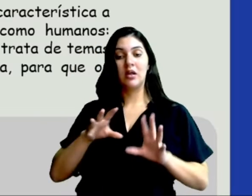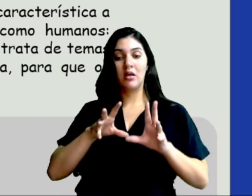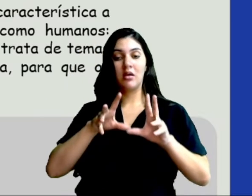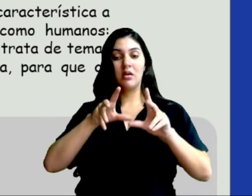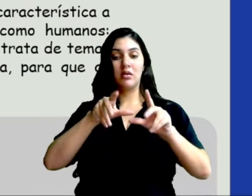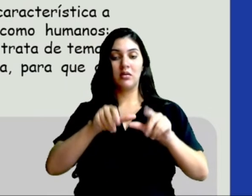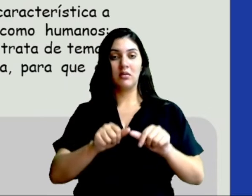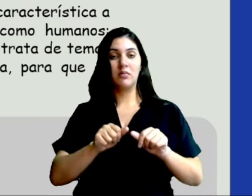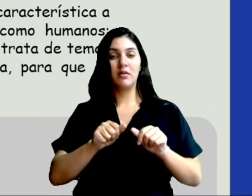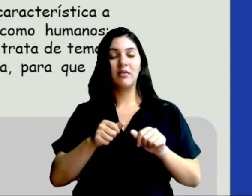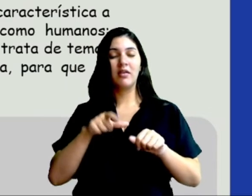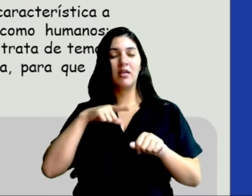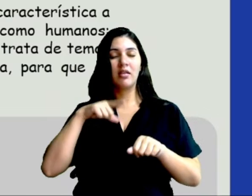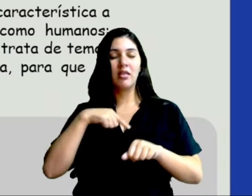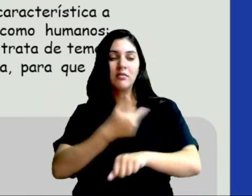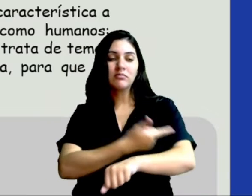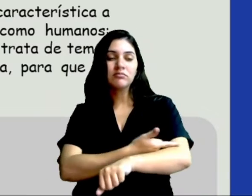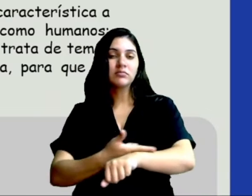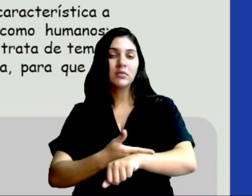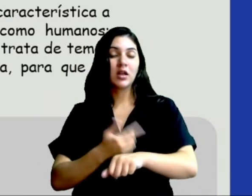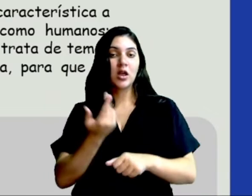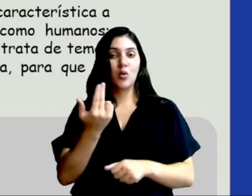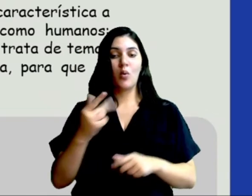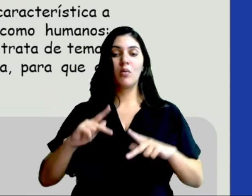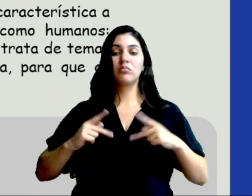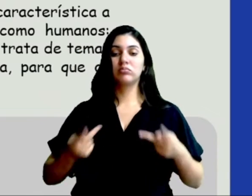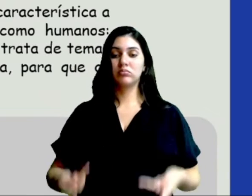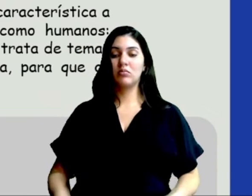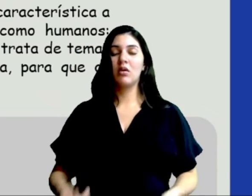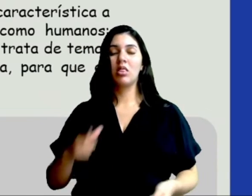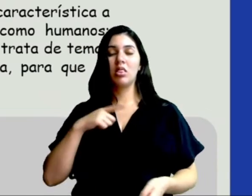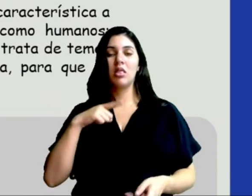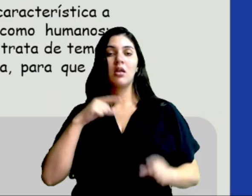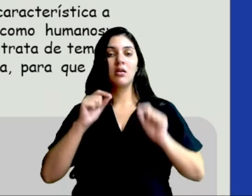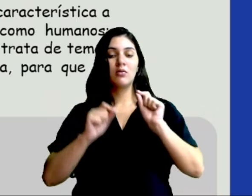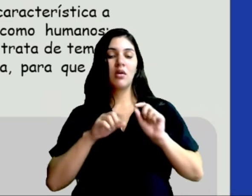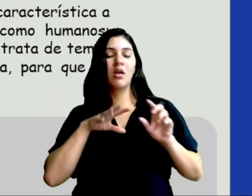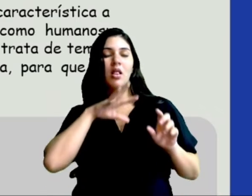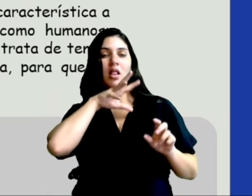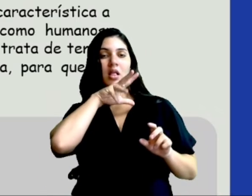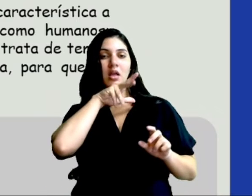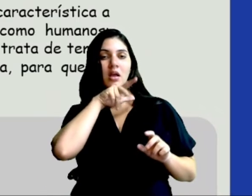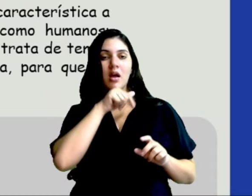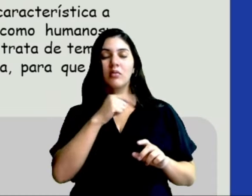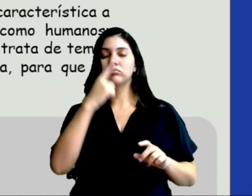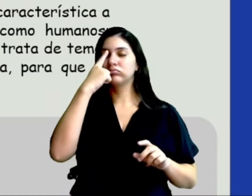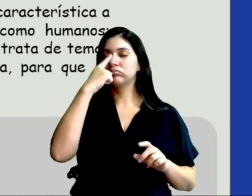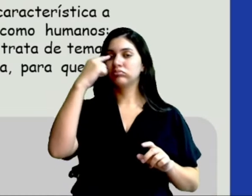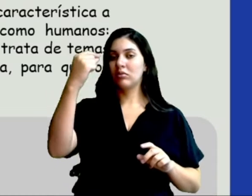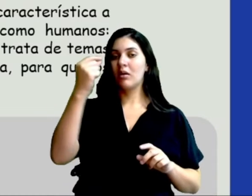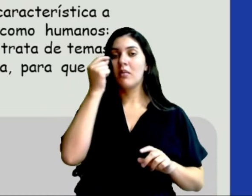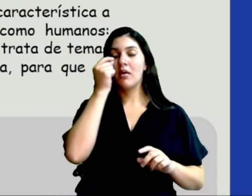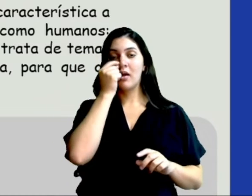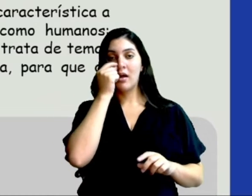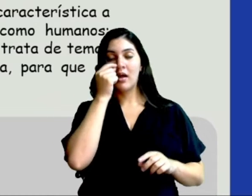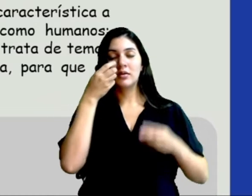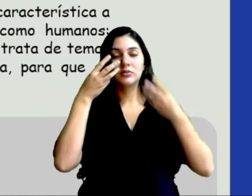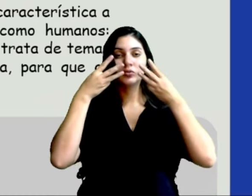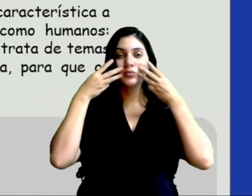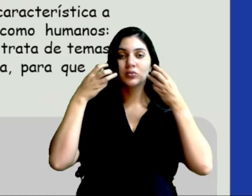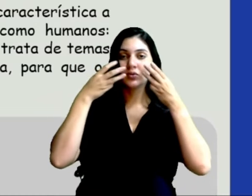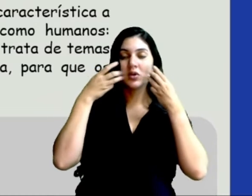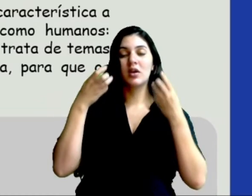animais que se comportam como humanos. Então, temos aí leões, raposas, ratos,